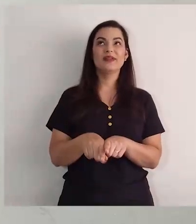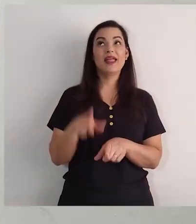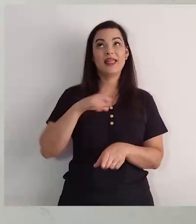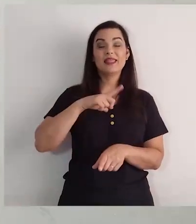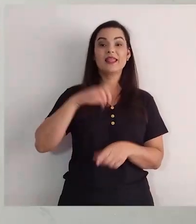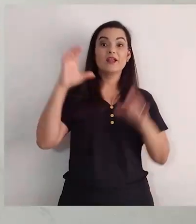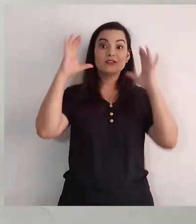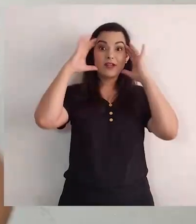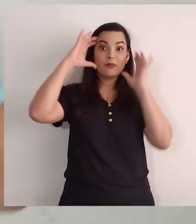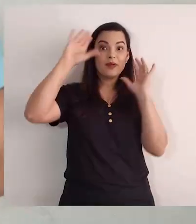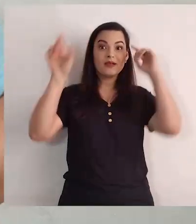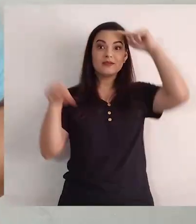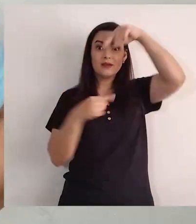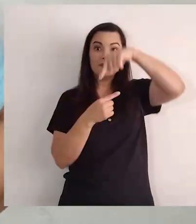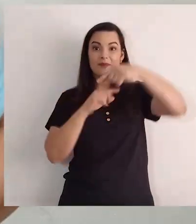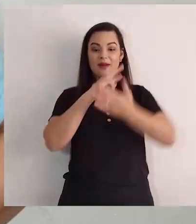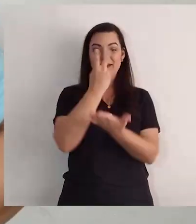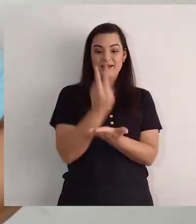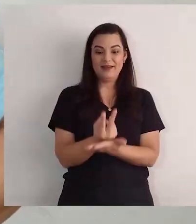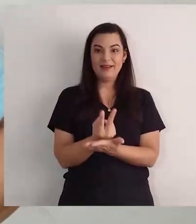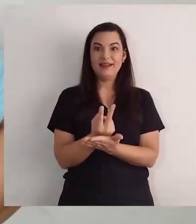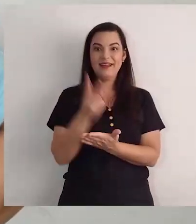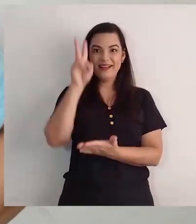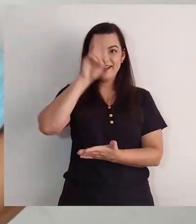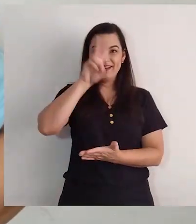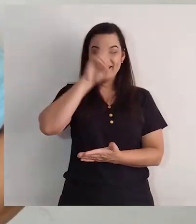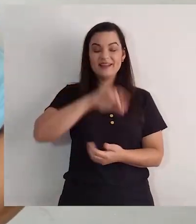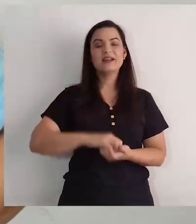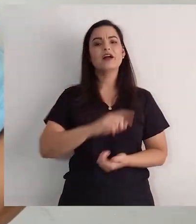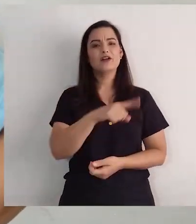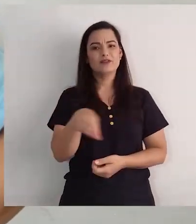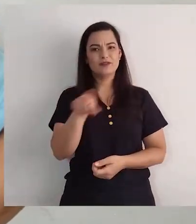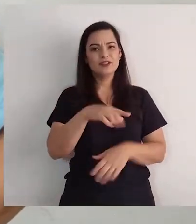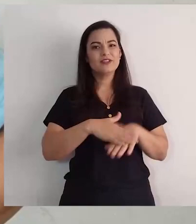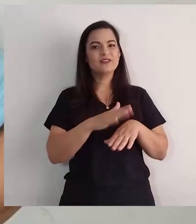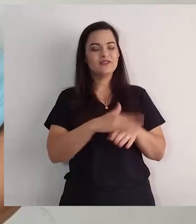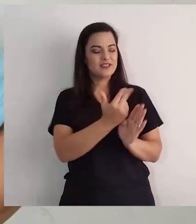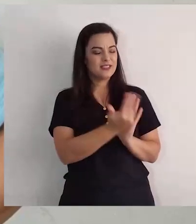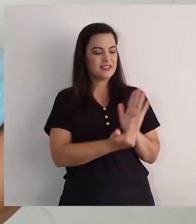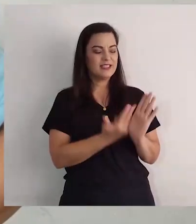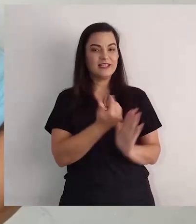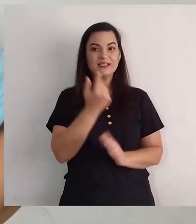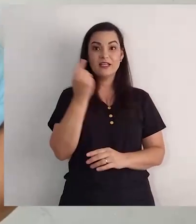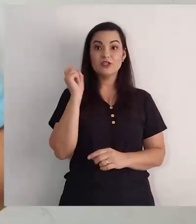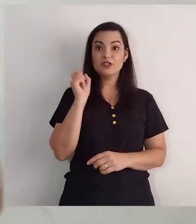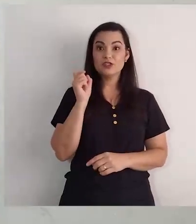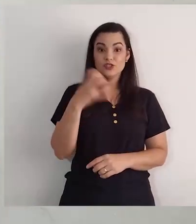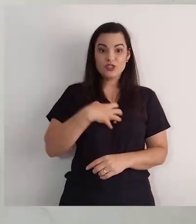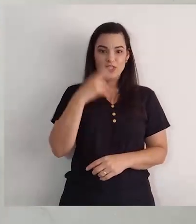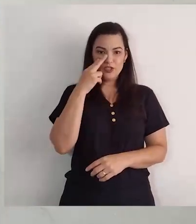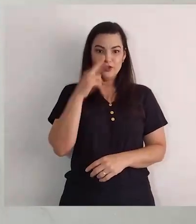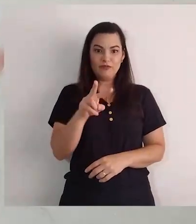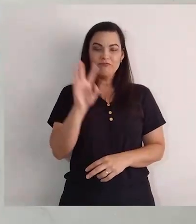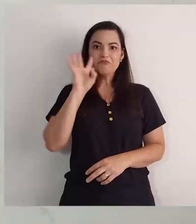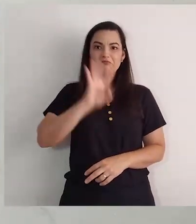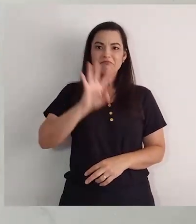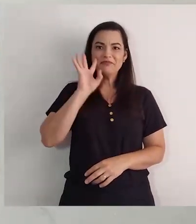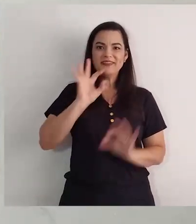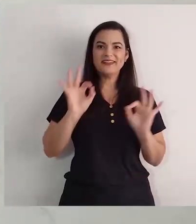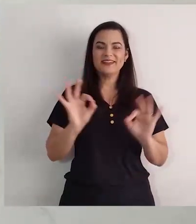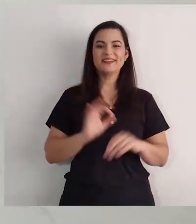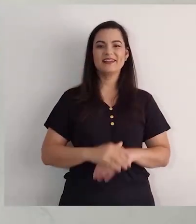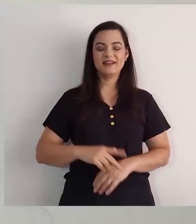cabeça para baixo. Ah, vocês fizeram alguns desenhos de perspectivas bem legais. Então, antes